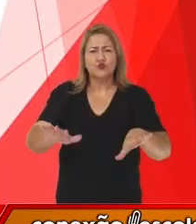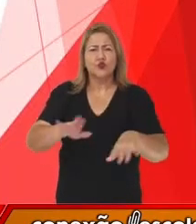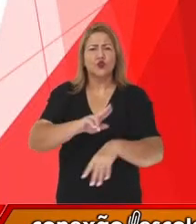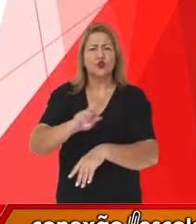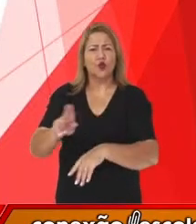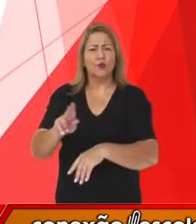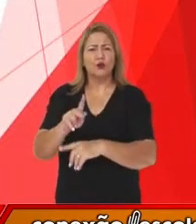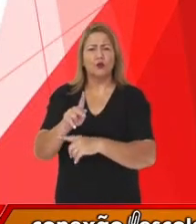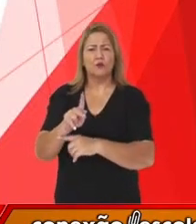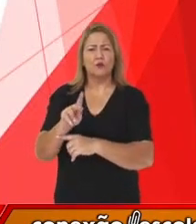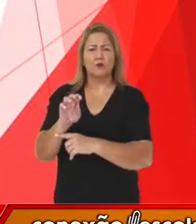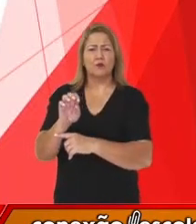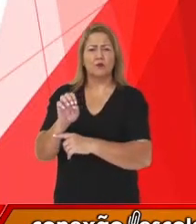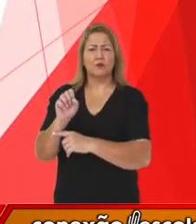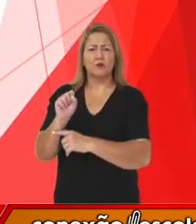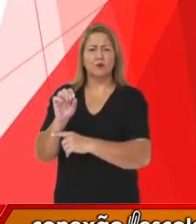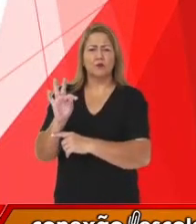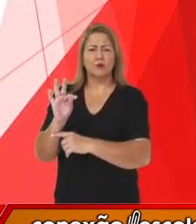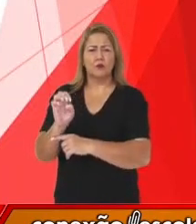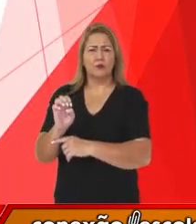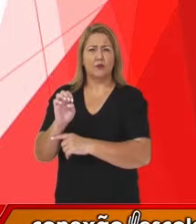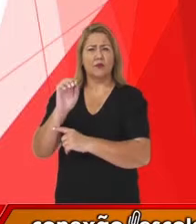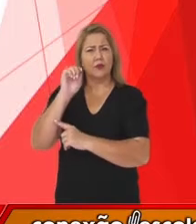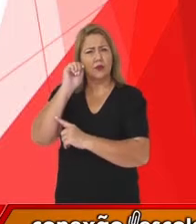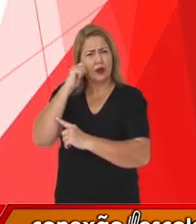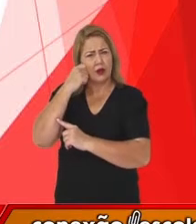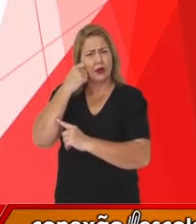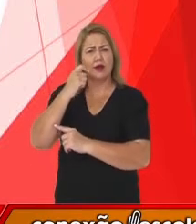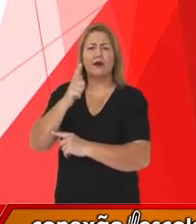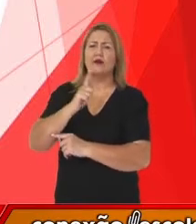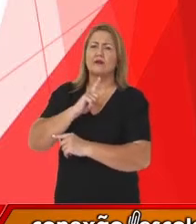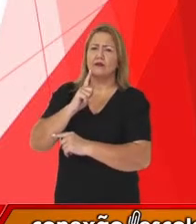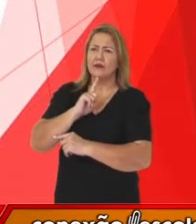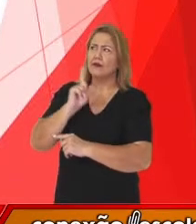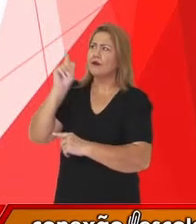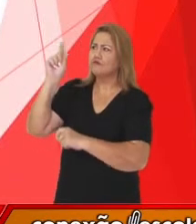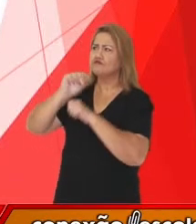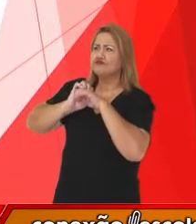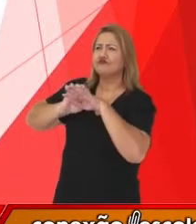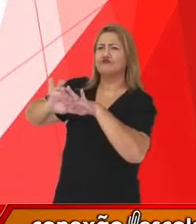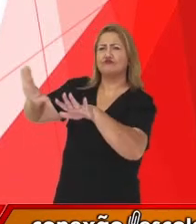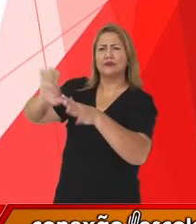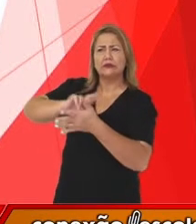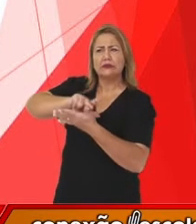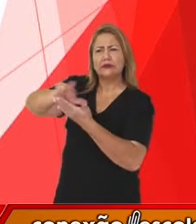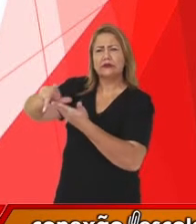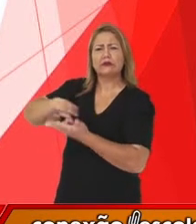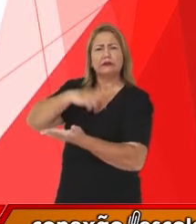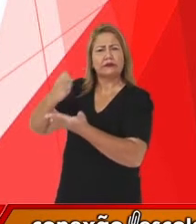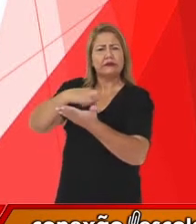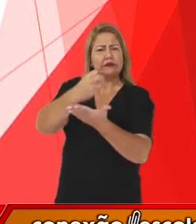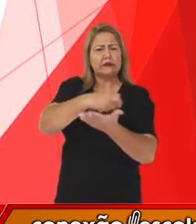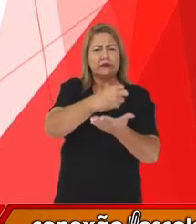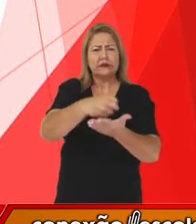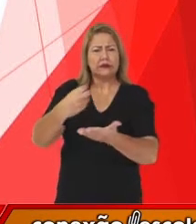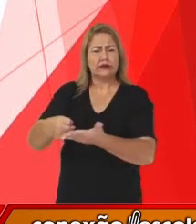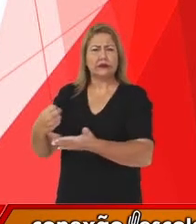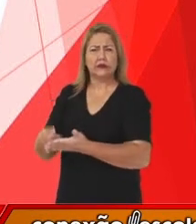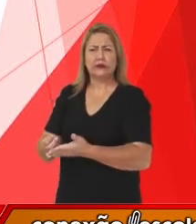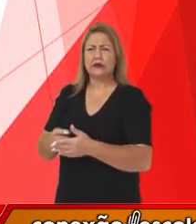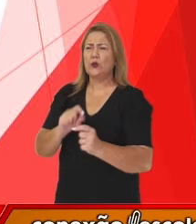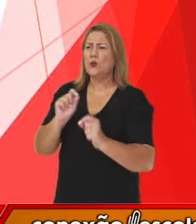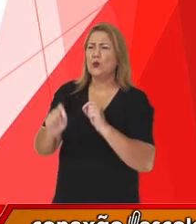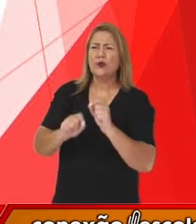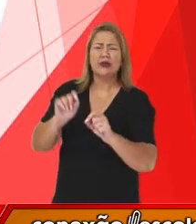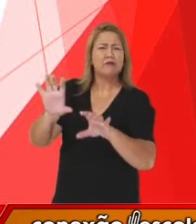foi responsável por várias epidemias e por milhares de mortes. Embora não se conhecesse o seu agente